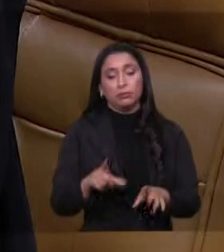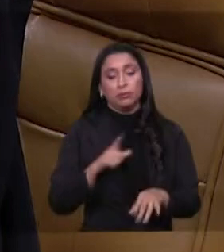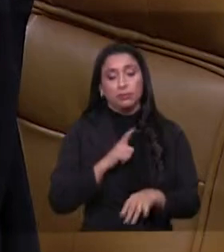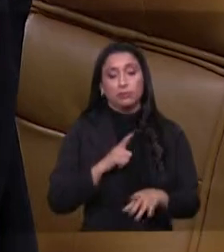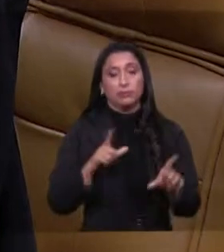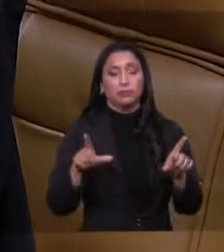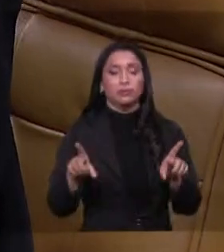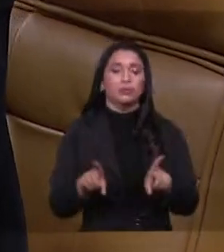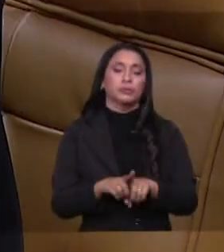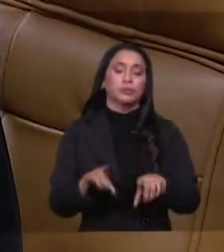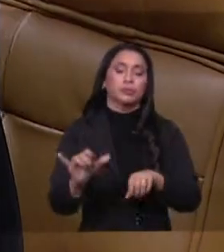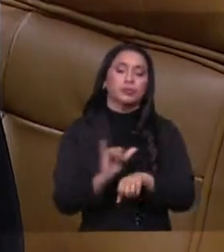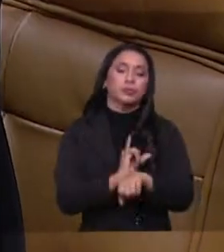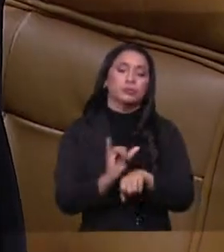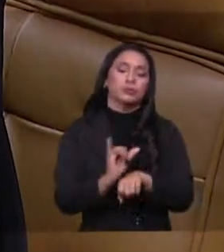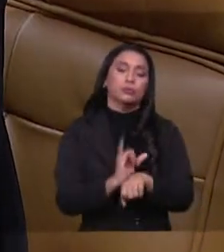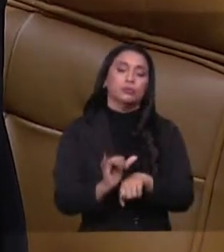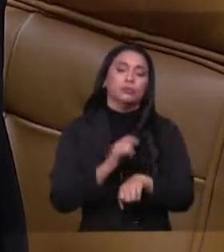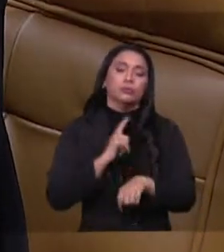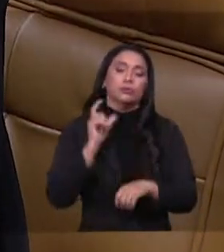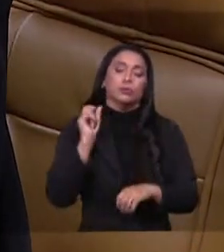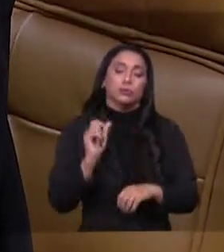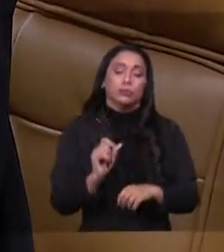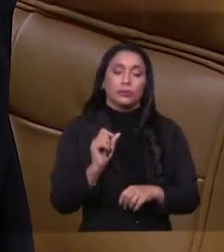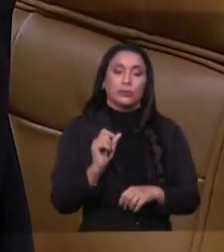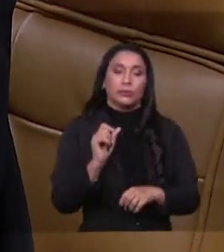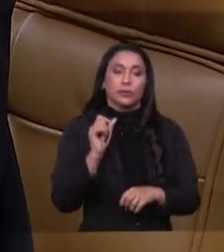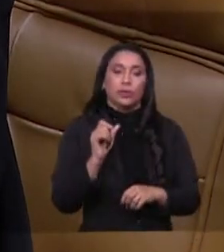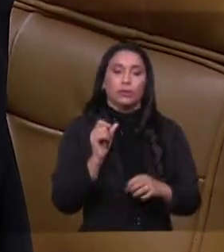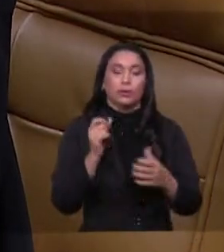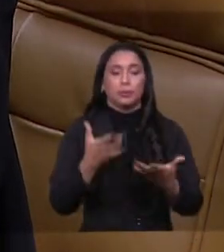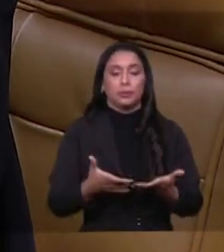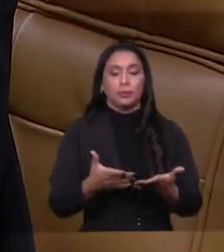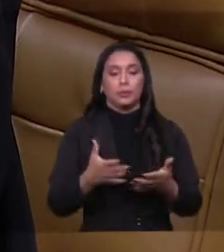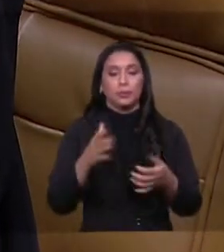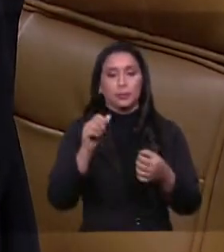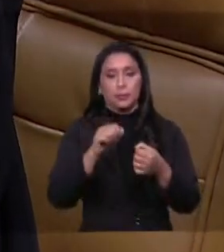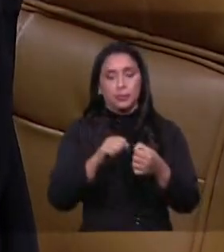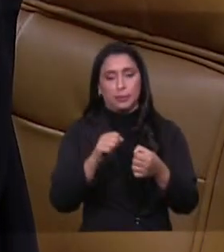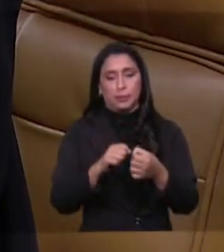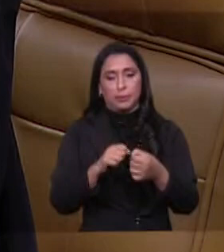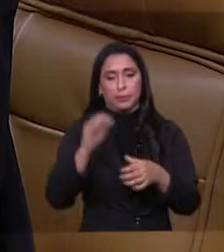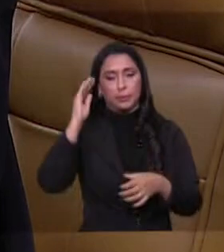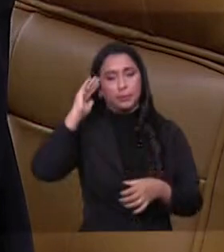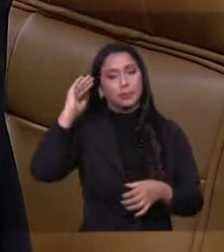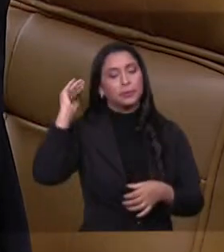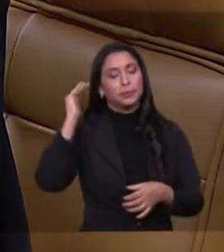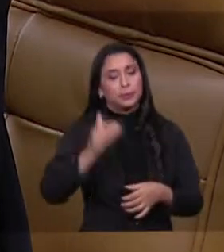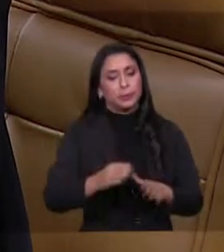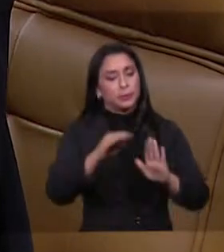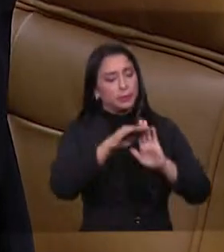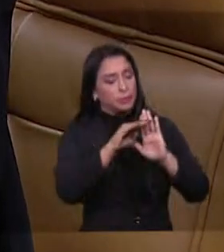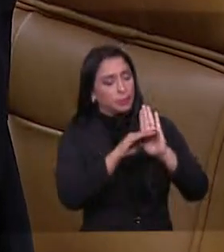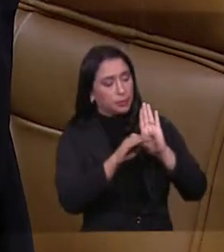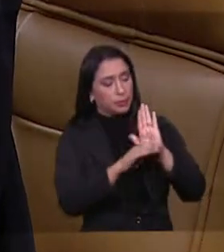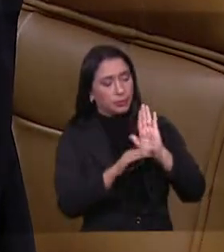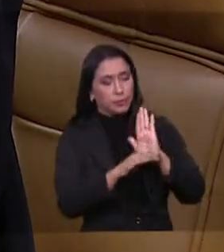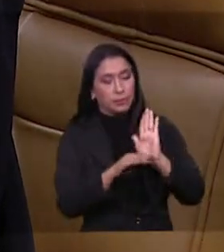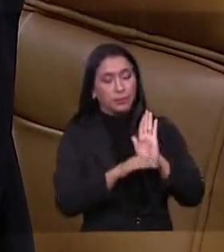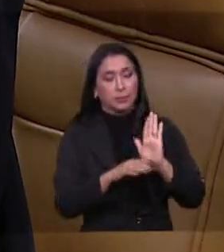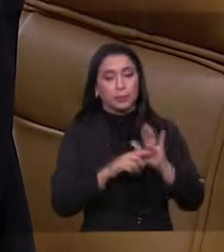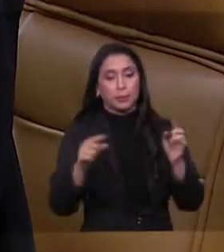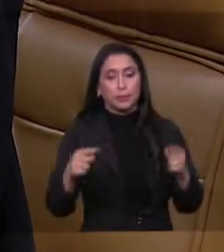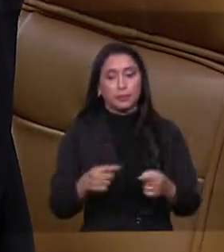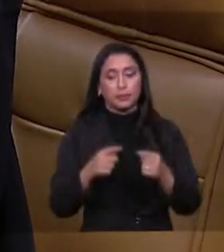aparelhar-se adequadamente de modo a garantir que os procedimentos sejam priorizados e sejam pautados sempre